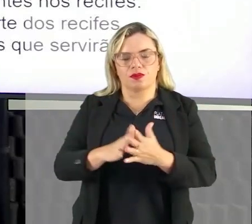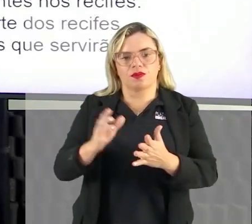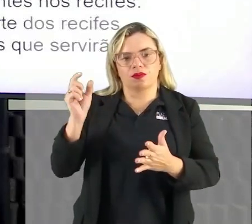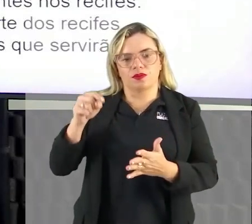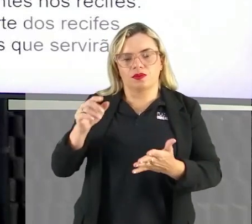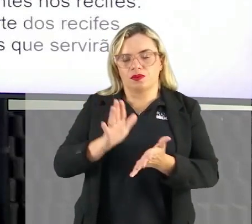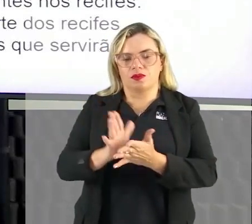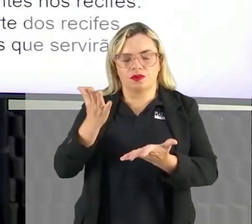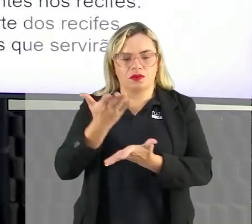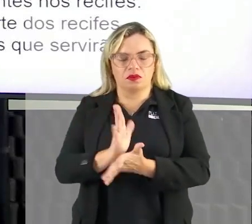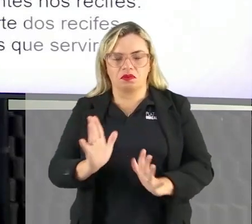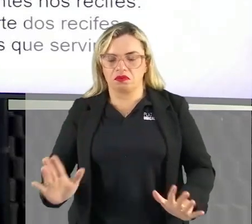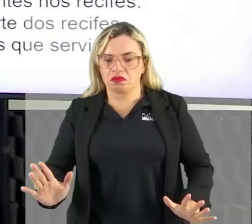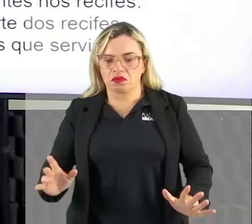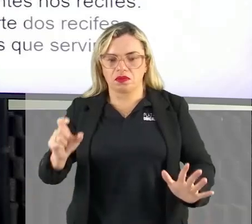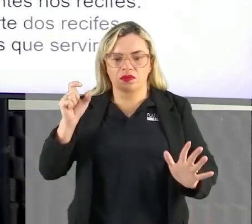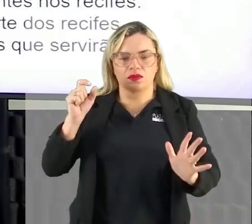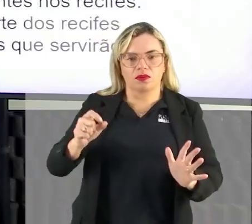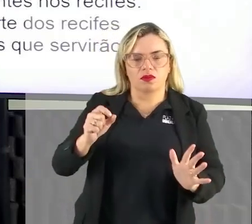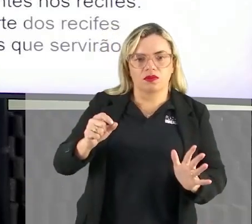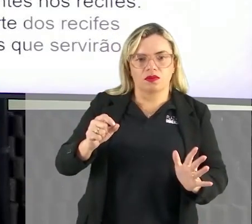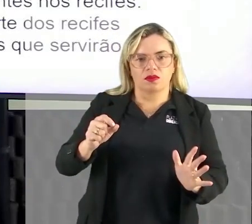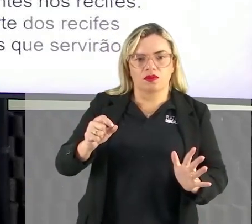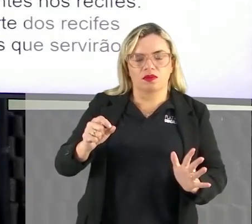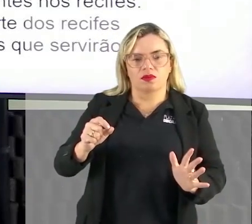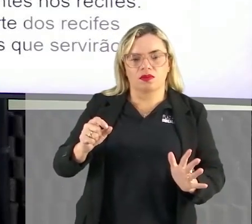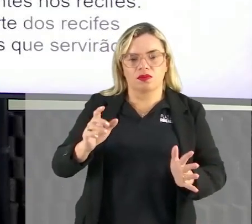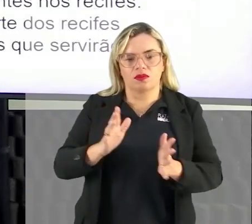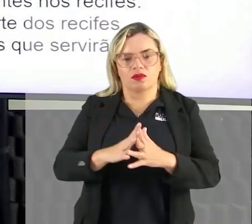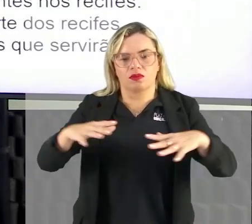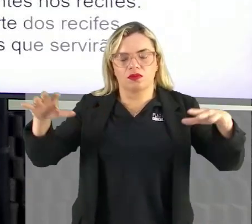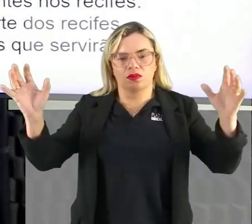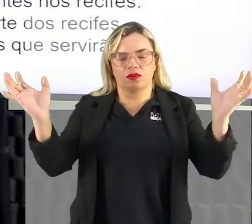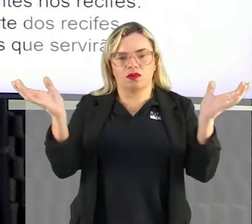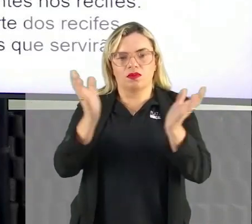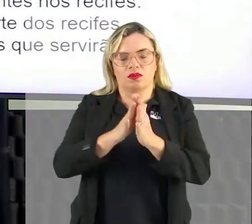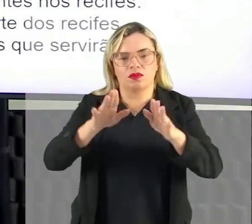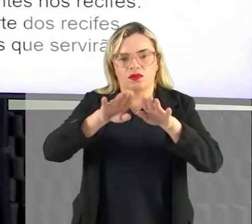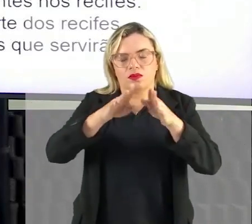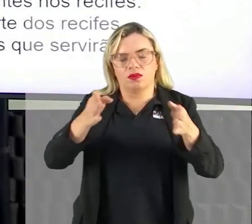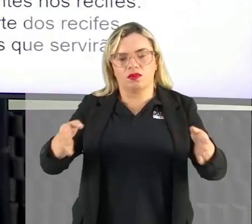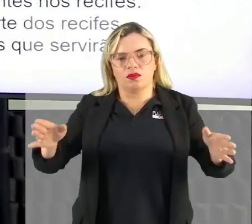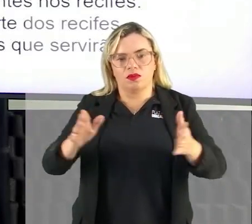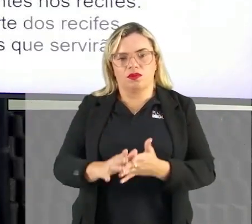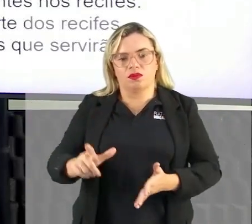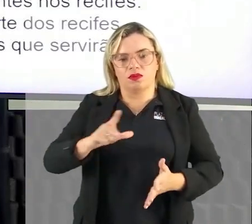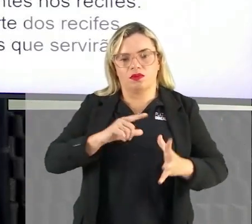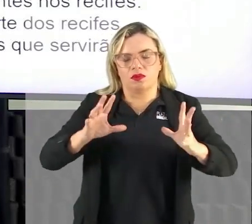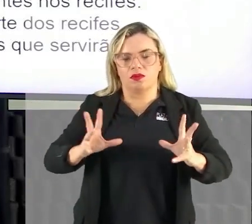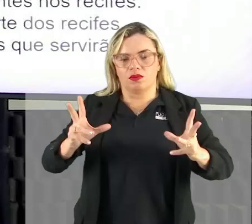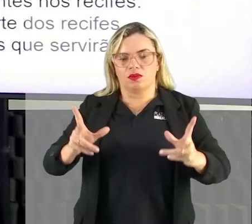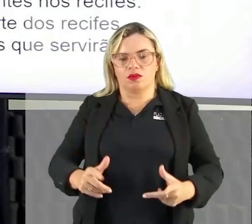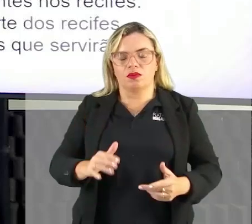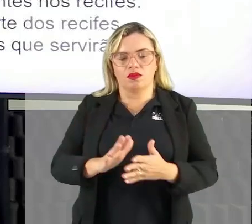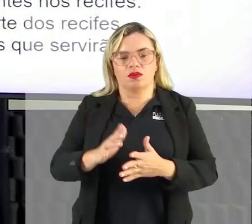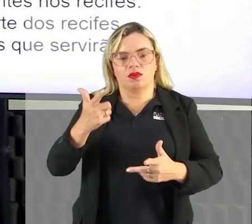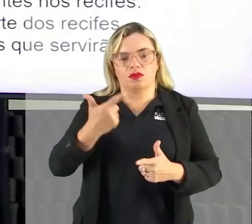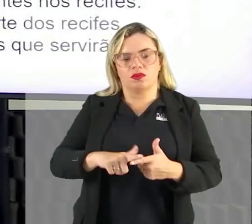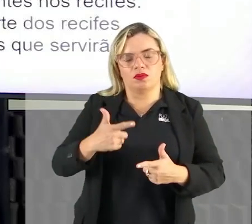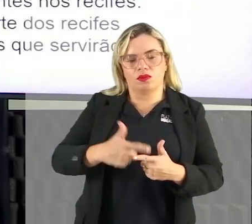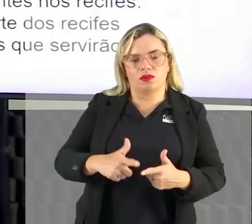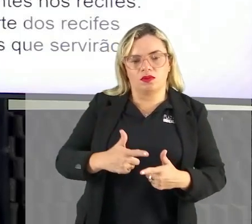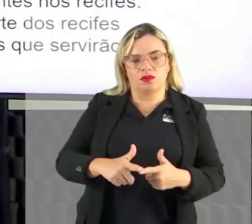um extermínio, né, de alguma forma, das algas marinhas, eu tenho todo um problema, um